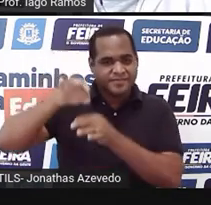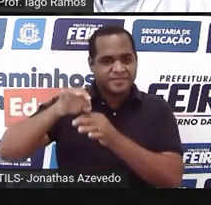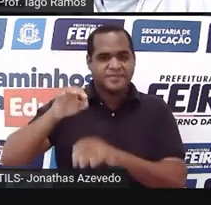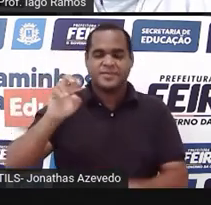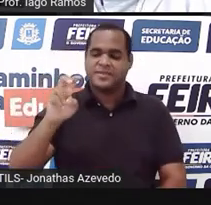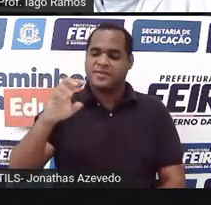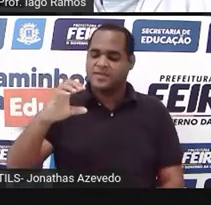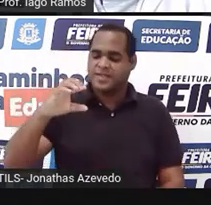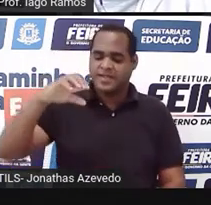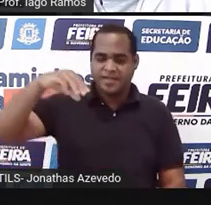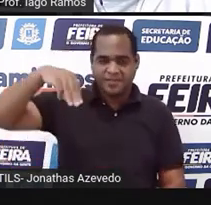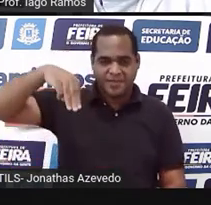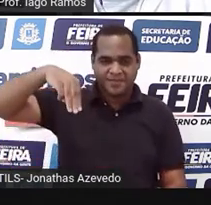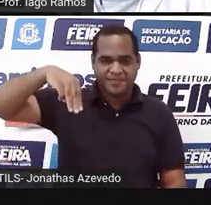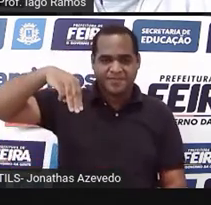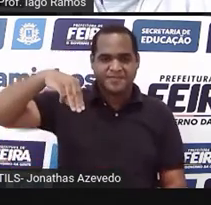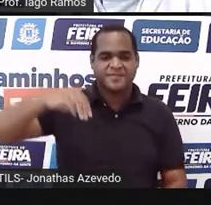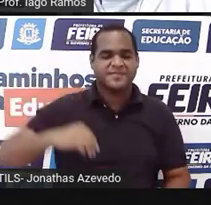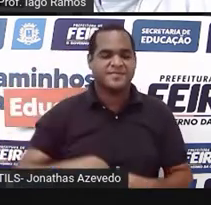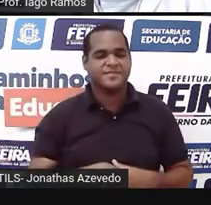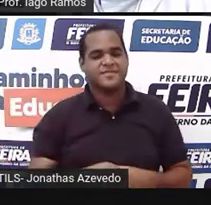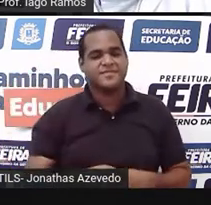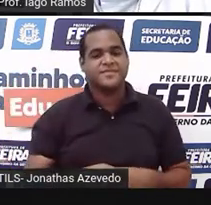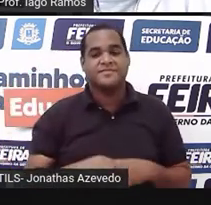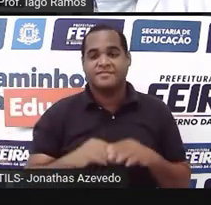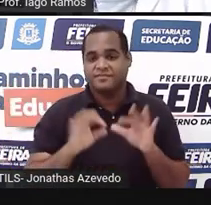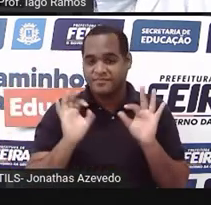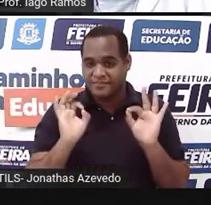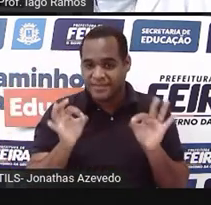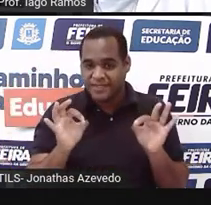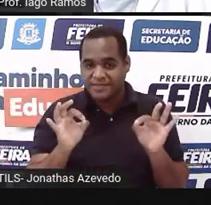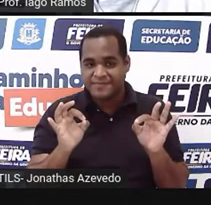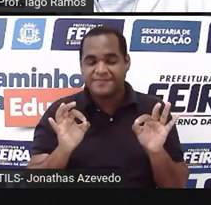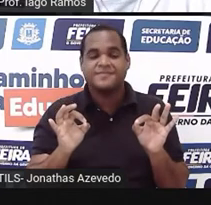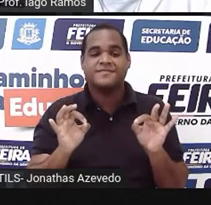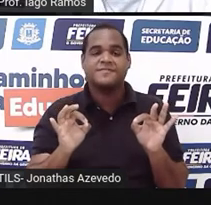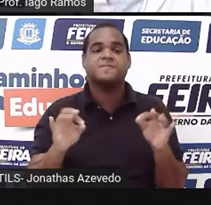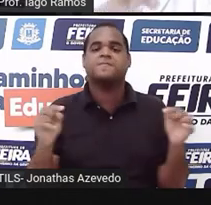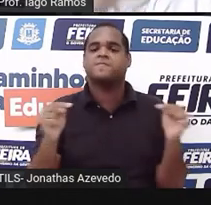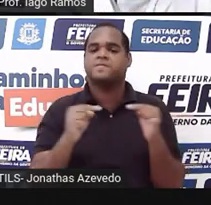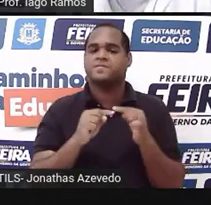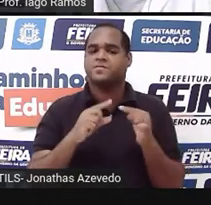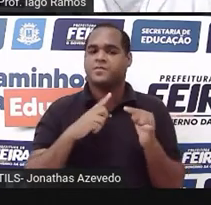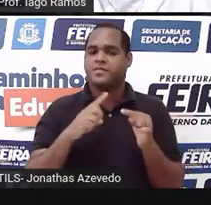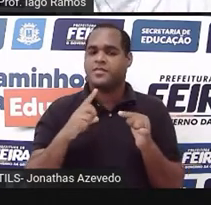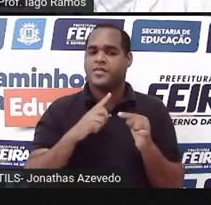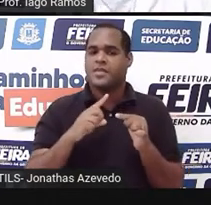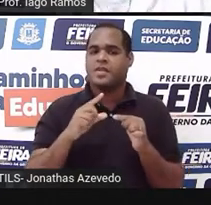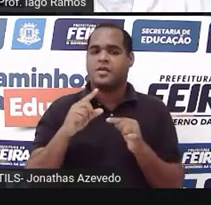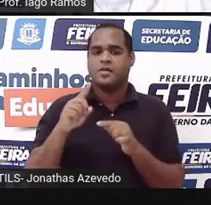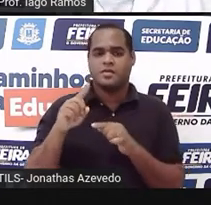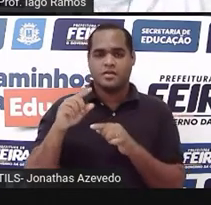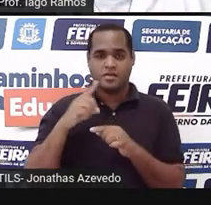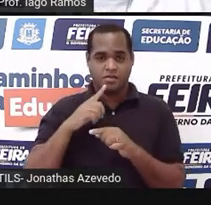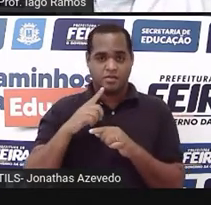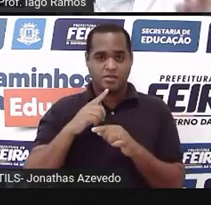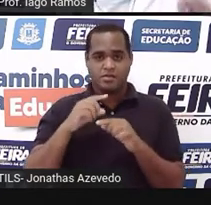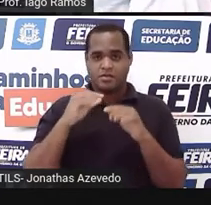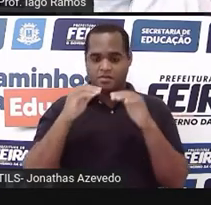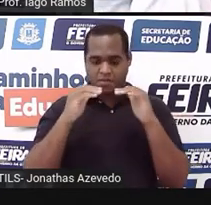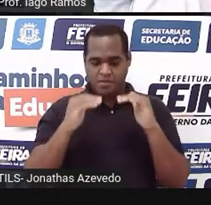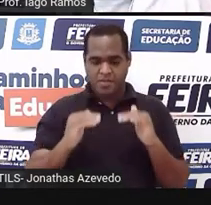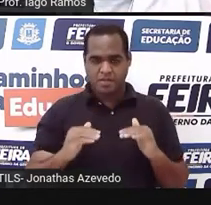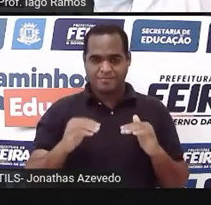altura do trapézio é só por aqui tá dando se sente certo ah e tem três passos colocados ali embaixo